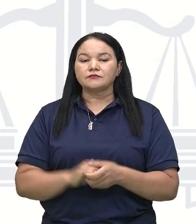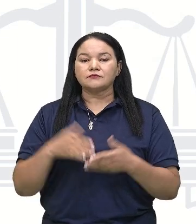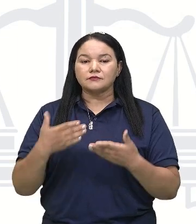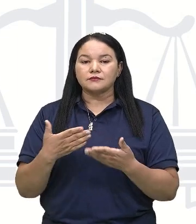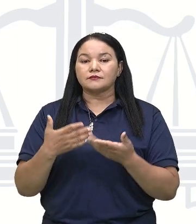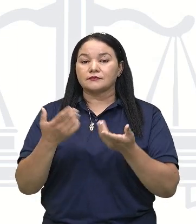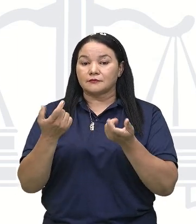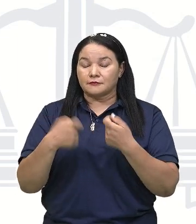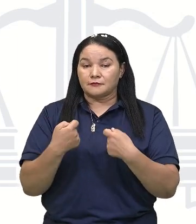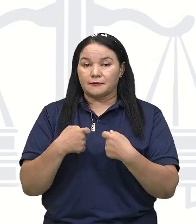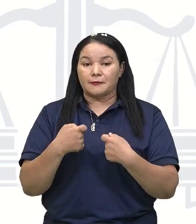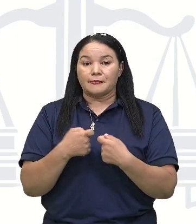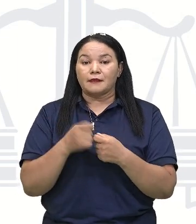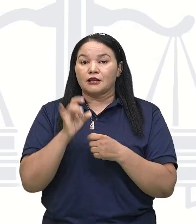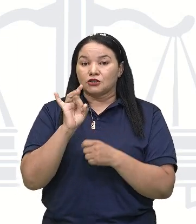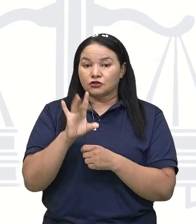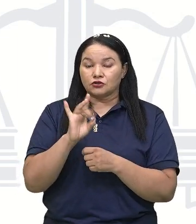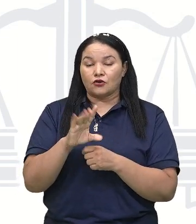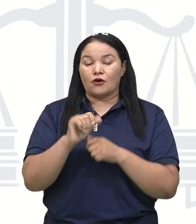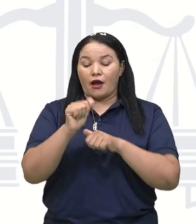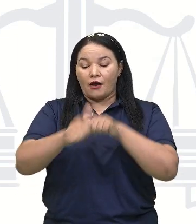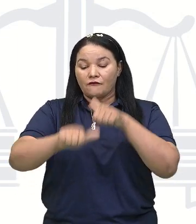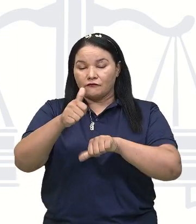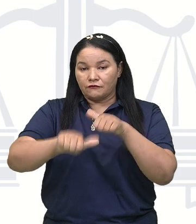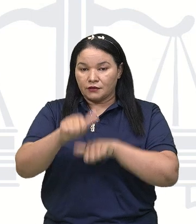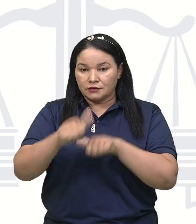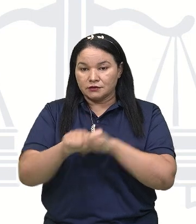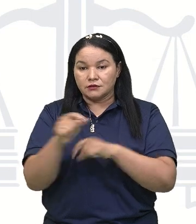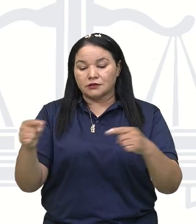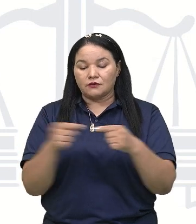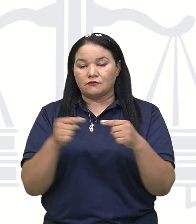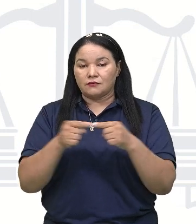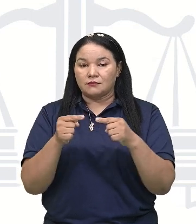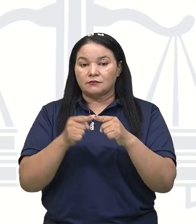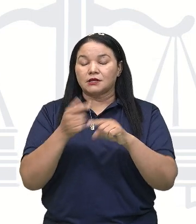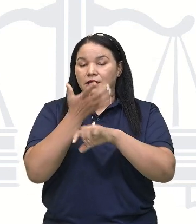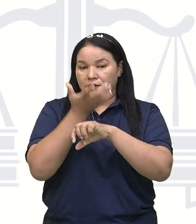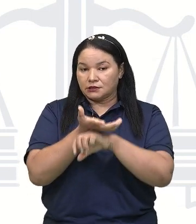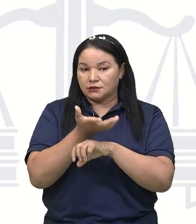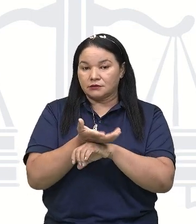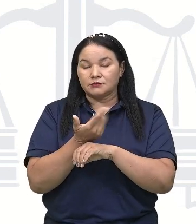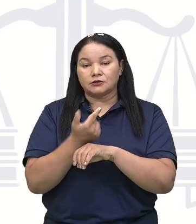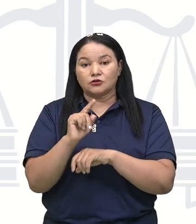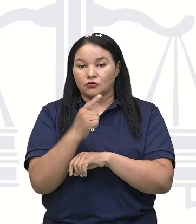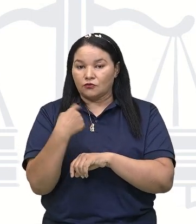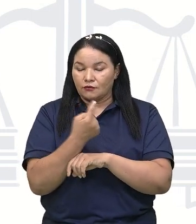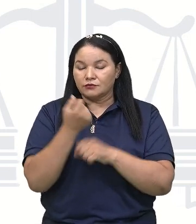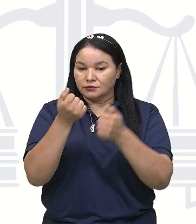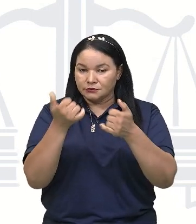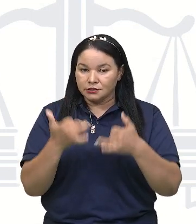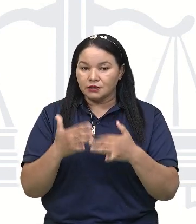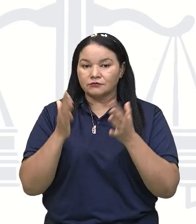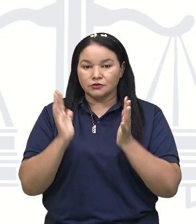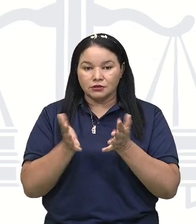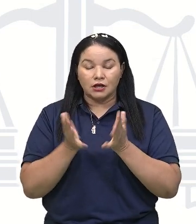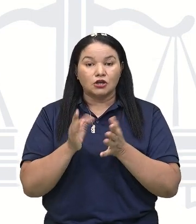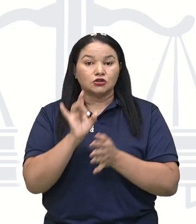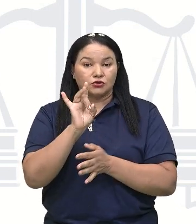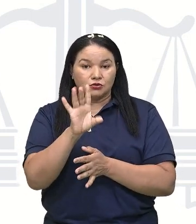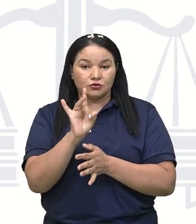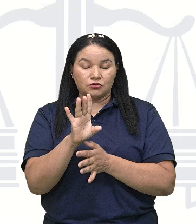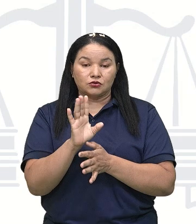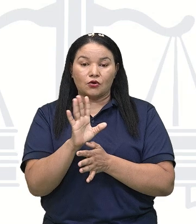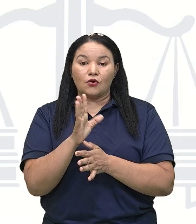somente a quantidade de avaliações previstas para cada componente curricular. Aquilo que nós já comentamos, né? Só pode cadastrar o que está